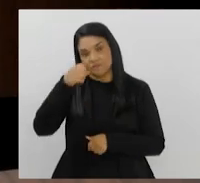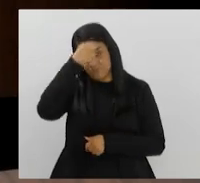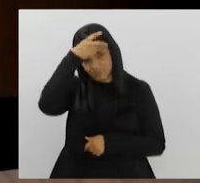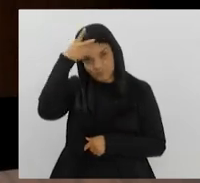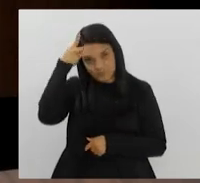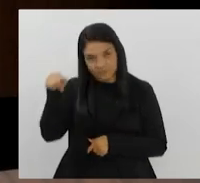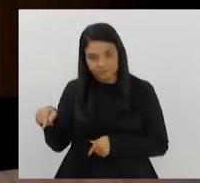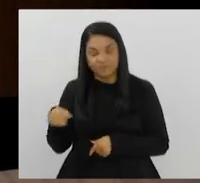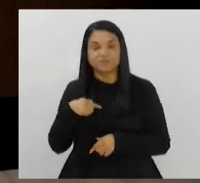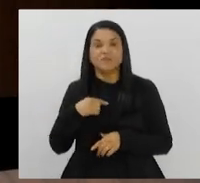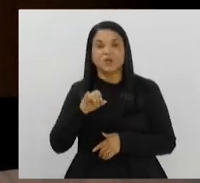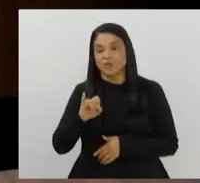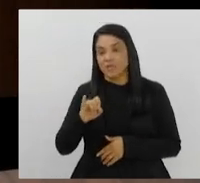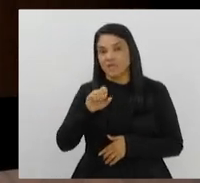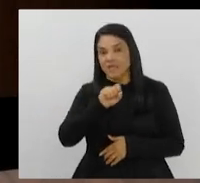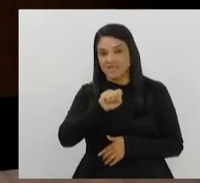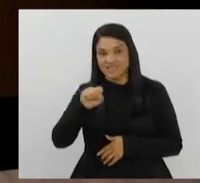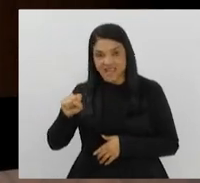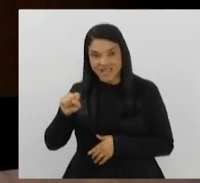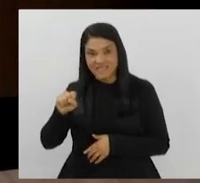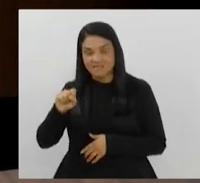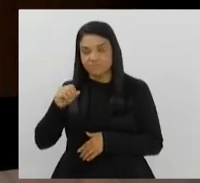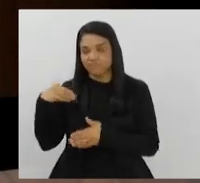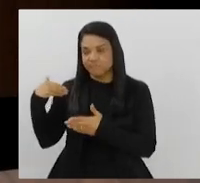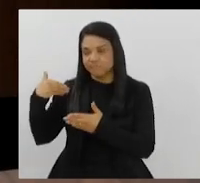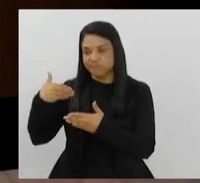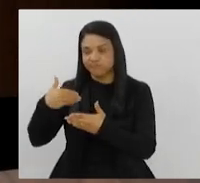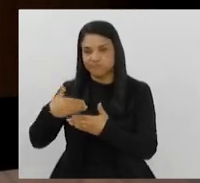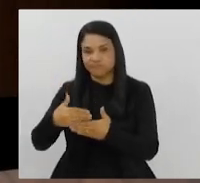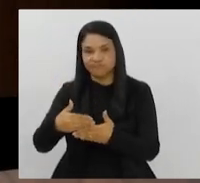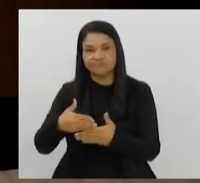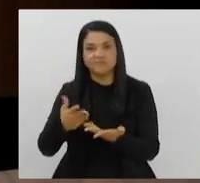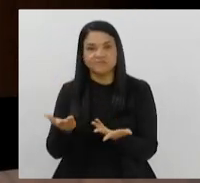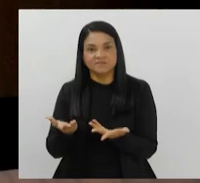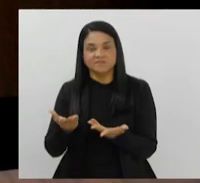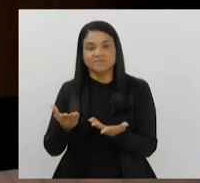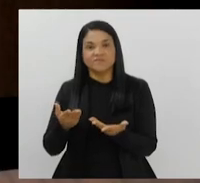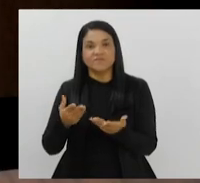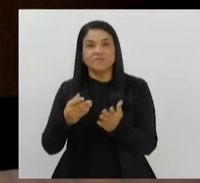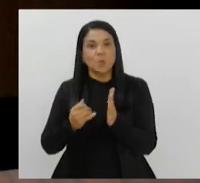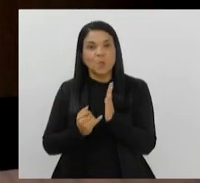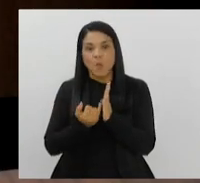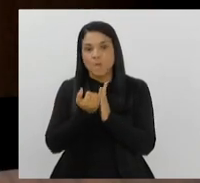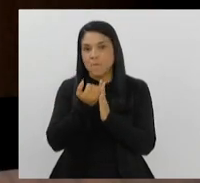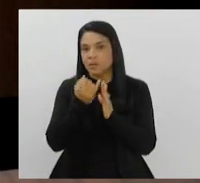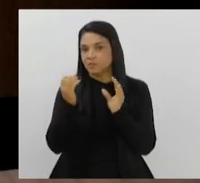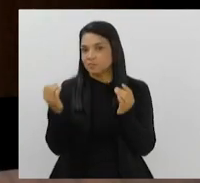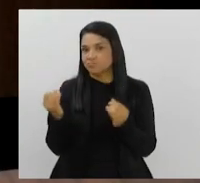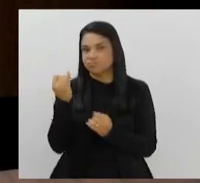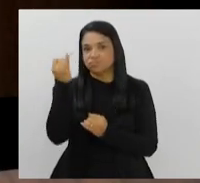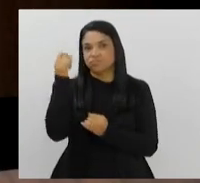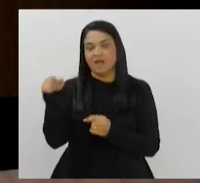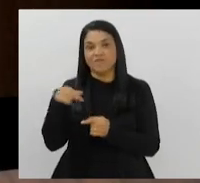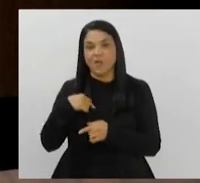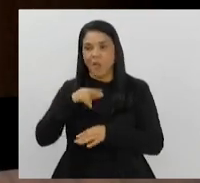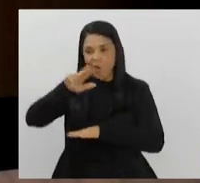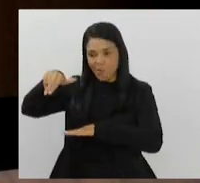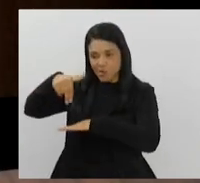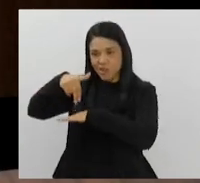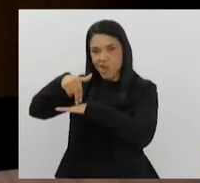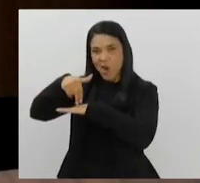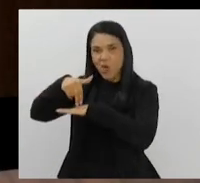dessas décadas, virou um imposto para as grandes capitais excepcional. Aí já veio a União e